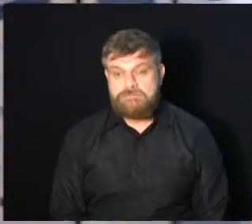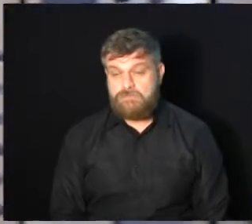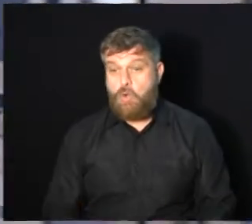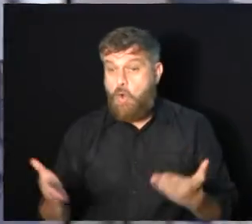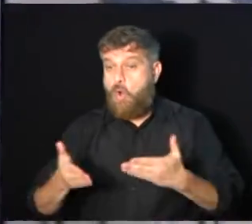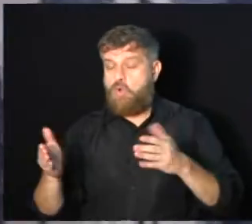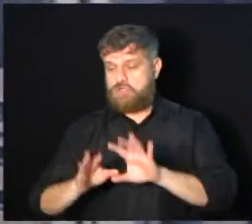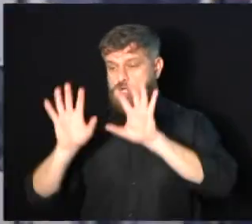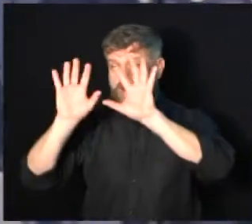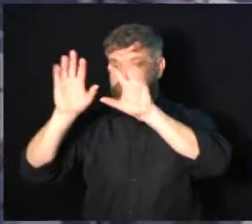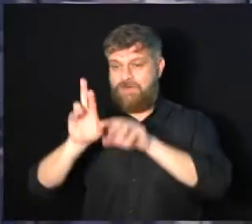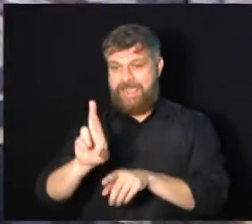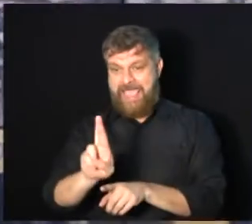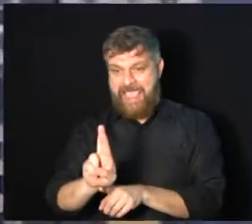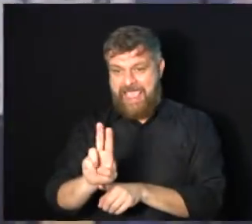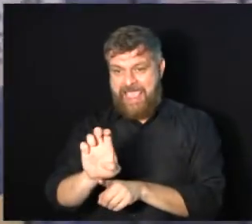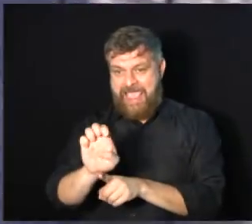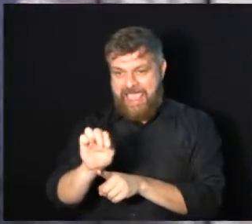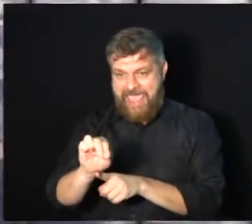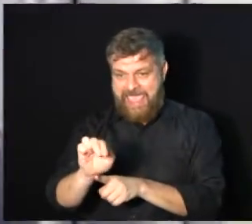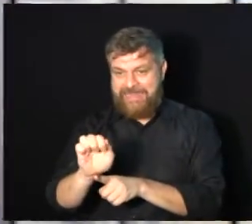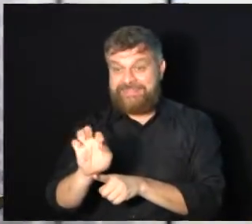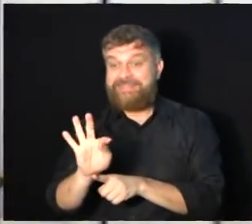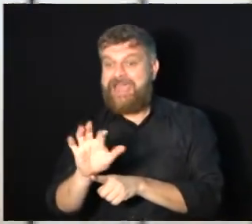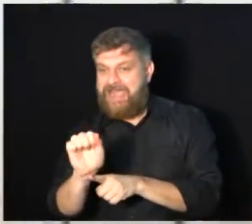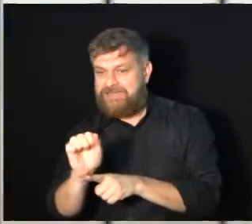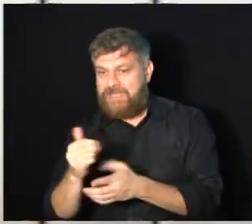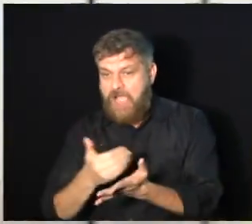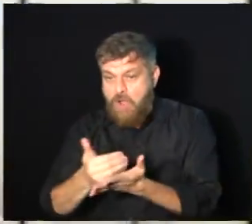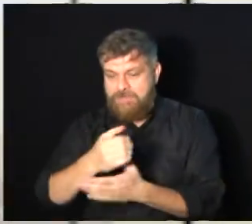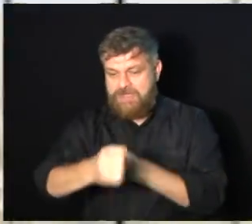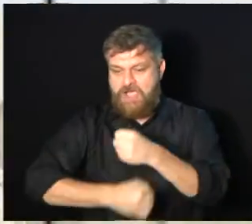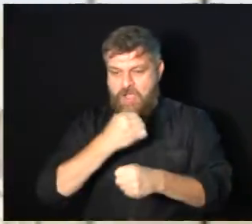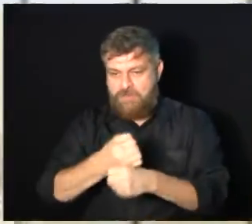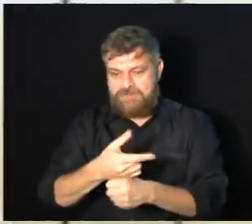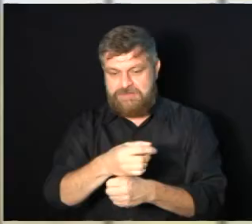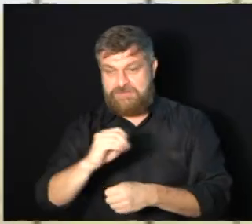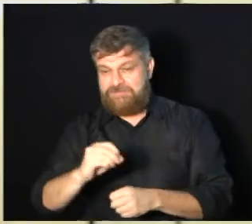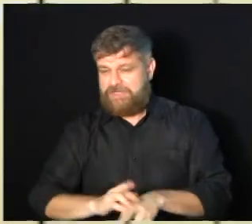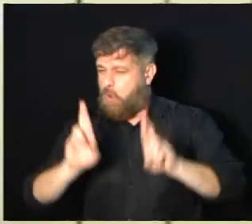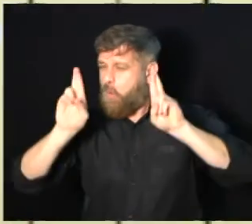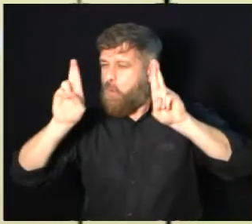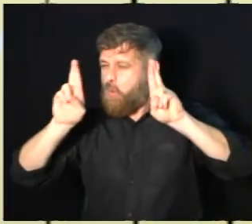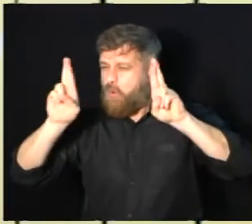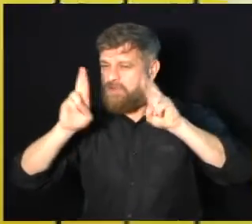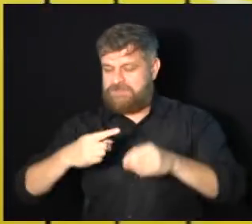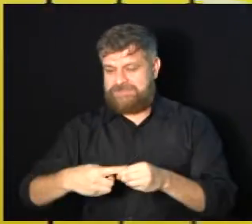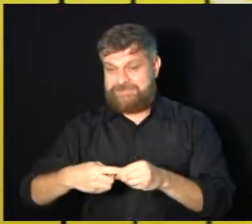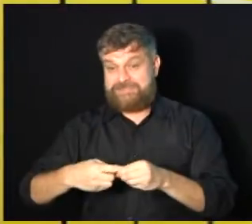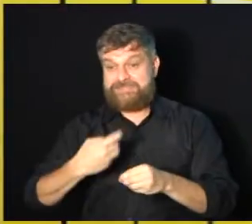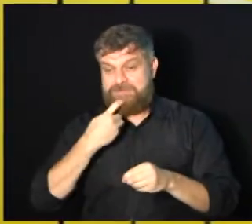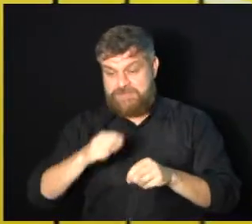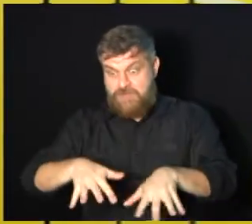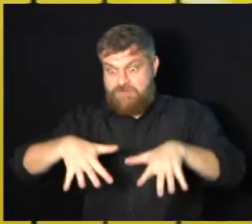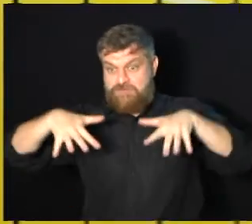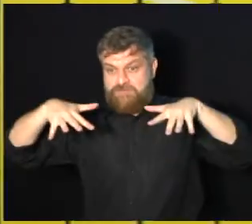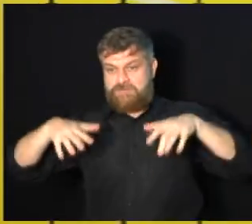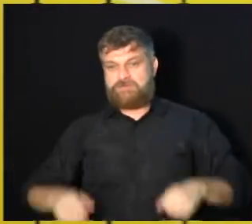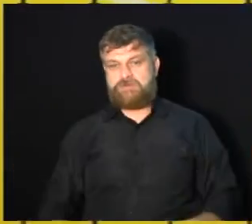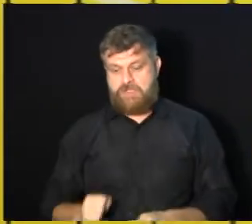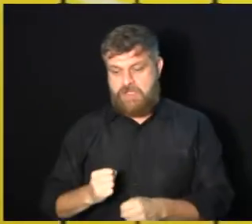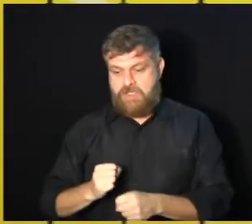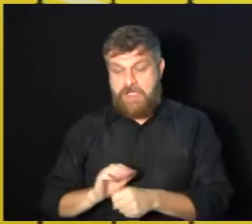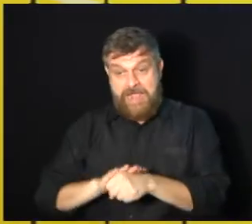Hoje o vôlei Renata estreia em 2020 para os torcedores campineiros. Nesta noite